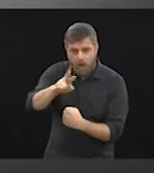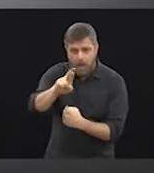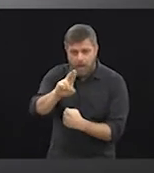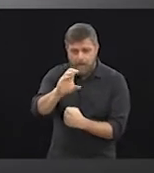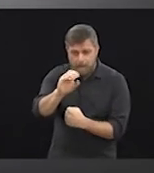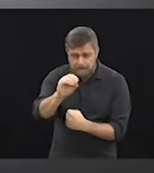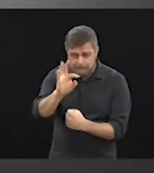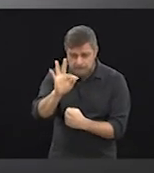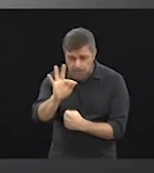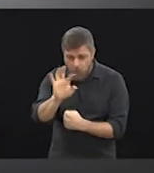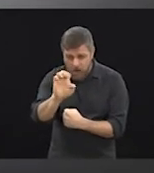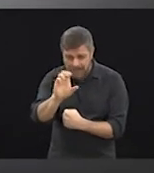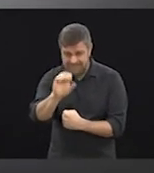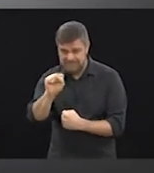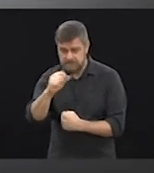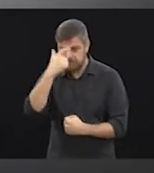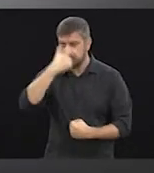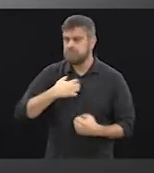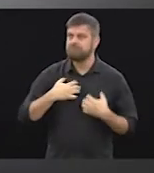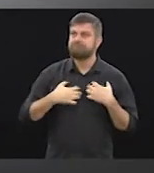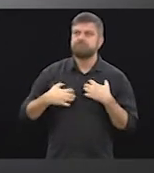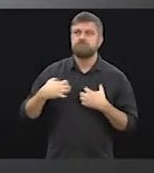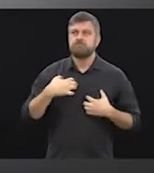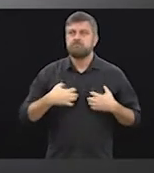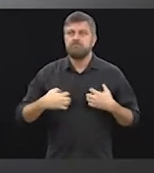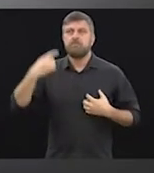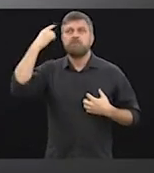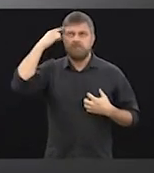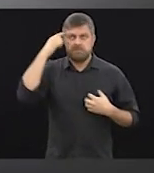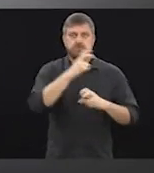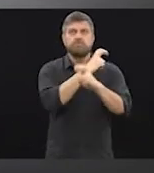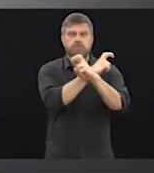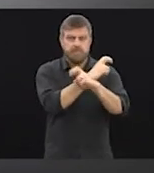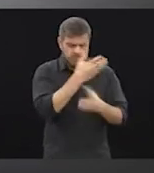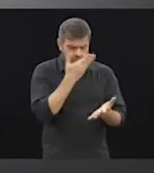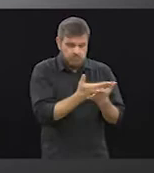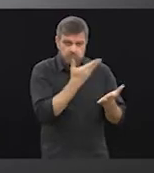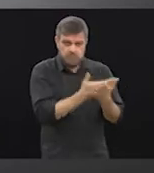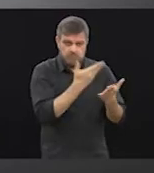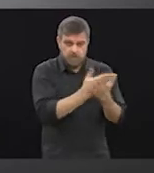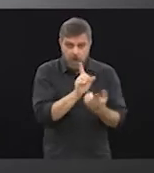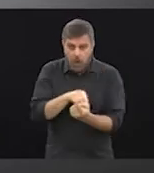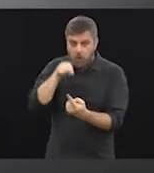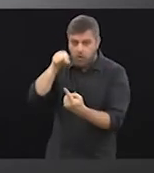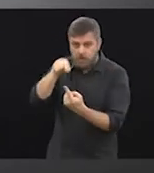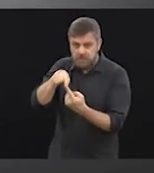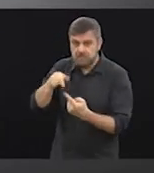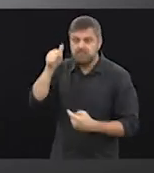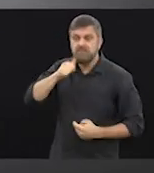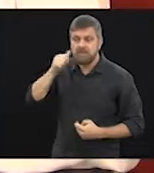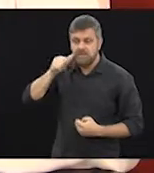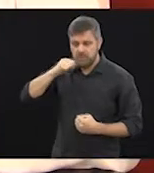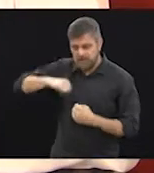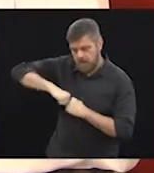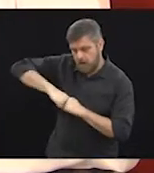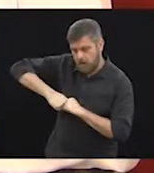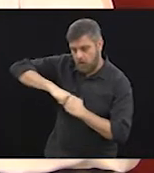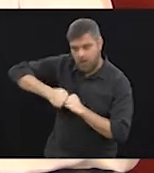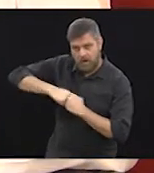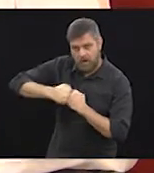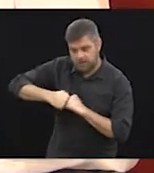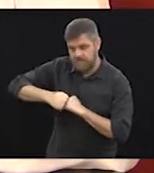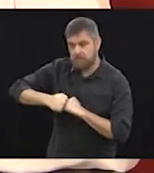aquilo me incomodou muito. Então eu falei, quer saber, eu vou fazer ortopedia para fazer próteses nessas pacientes, porque eu acho que